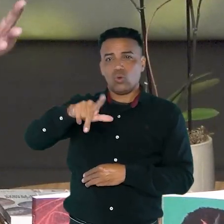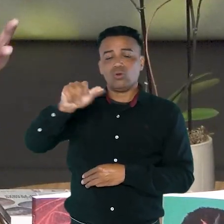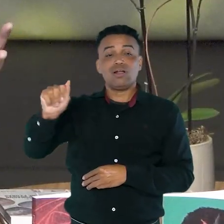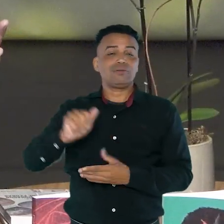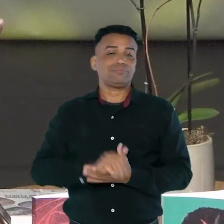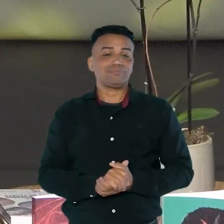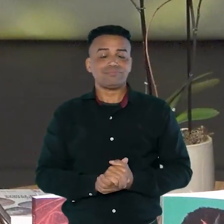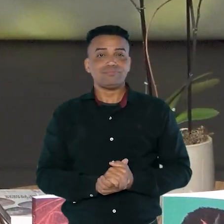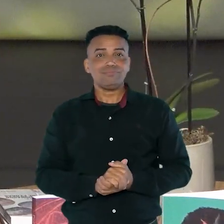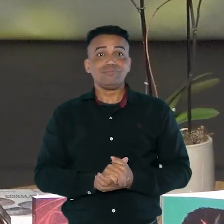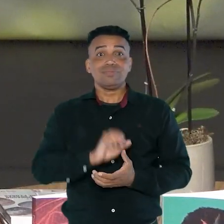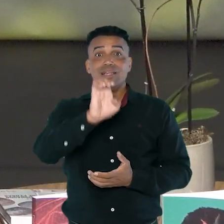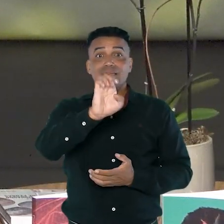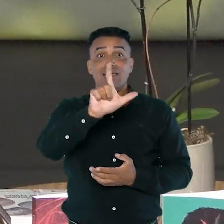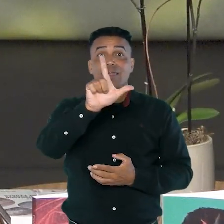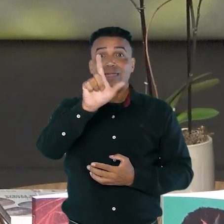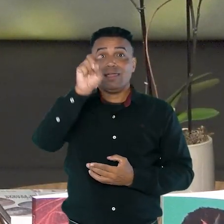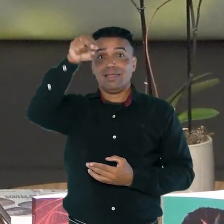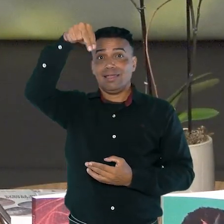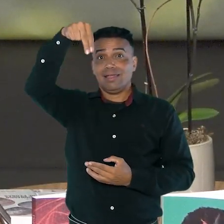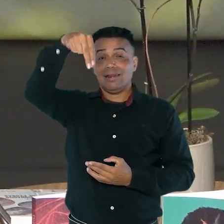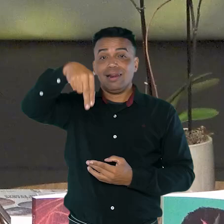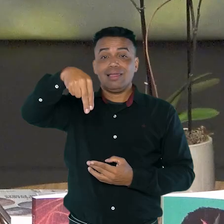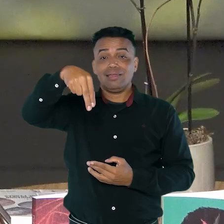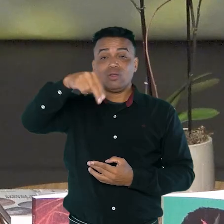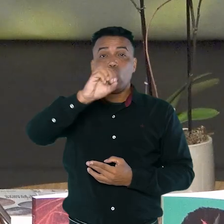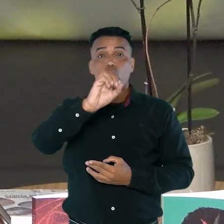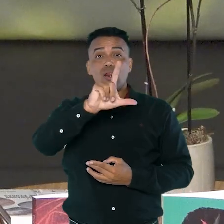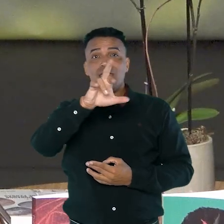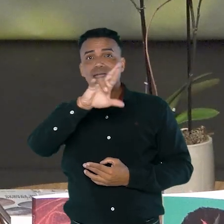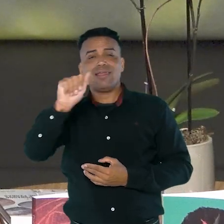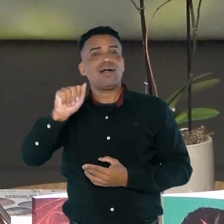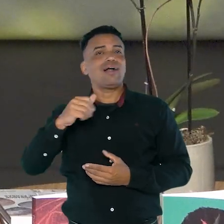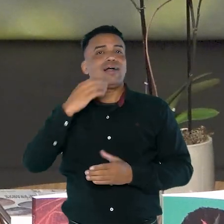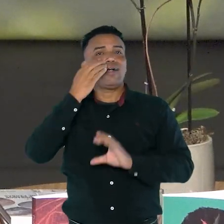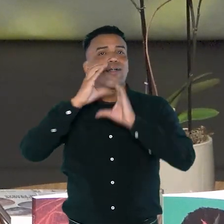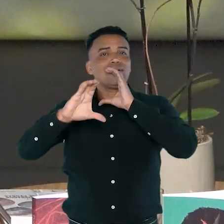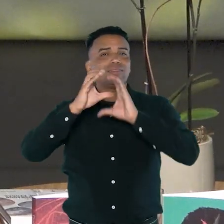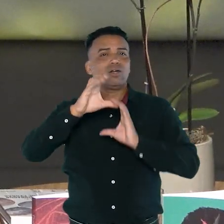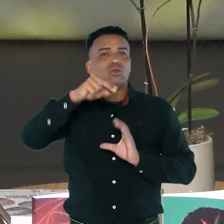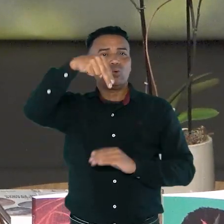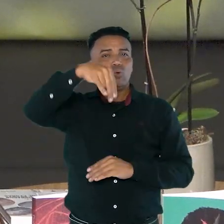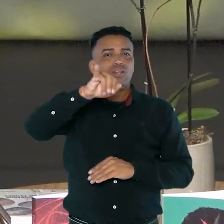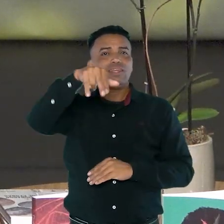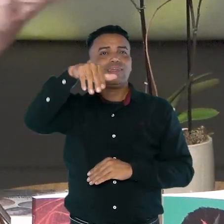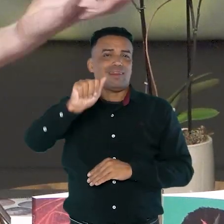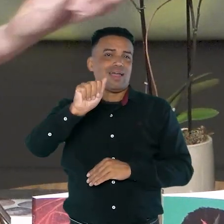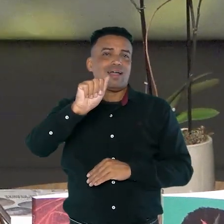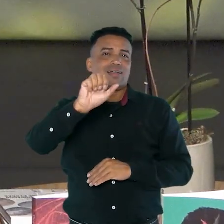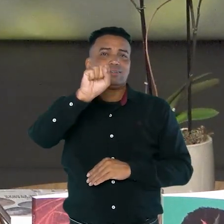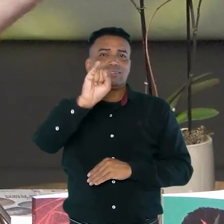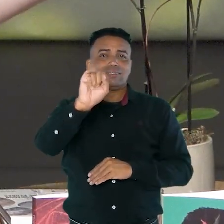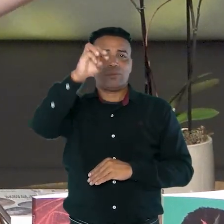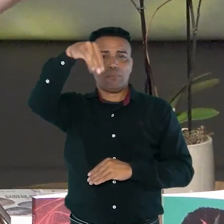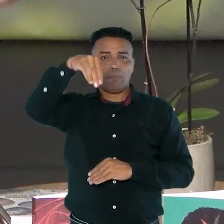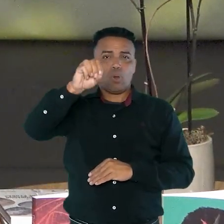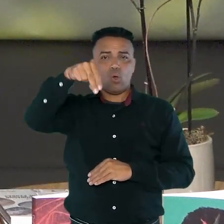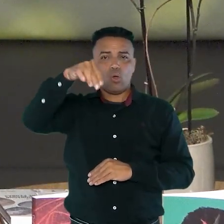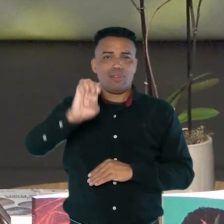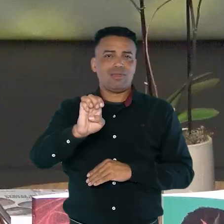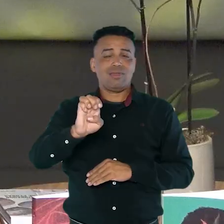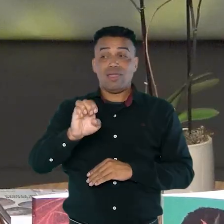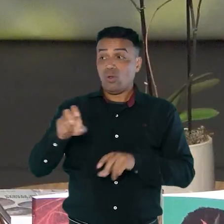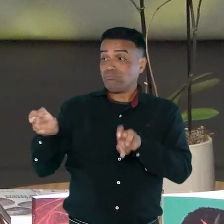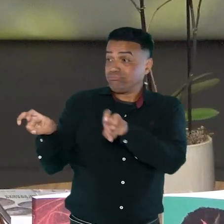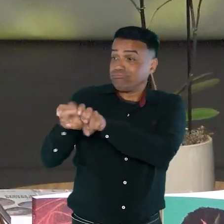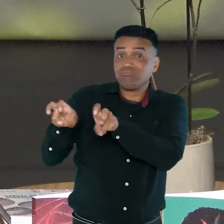Hélia Oléria cantando Nina Simone. Então, assim, nós não tínhamos essas referências assim, palpável. Eu sentar ao lado de uma